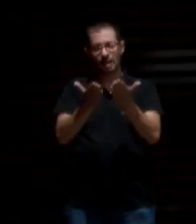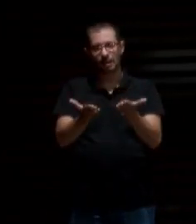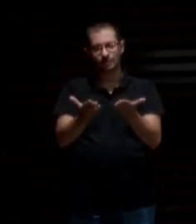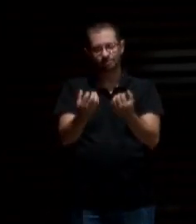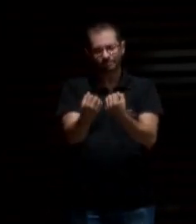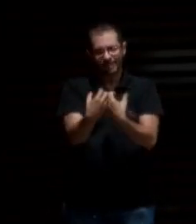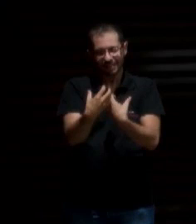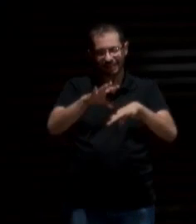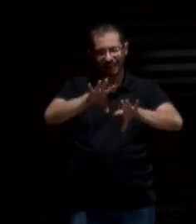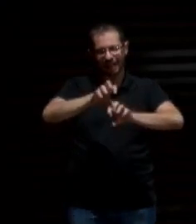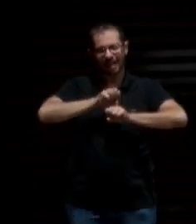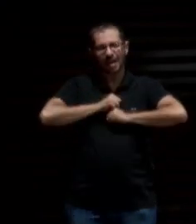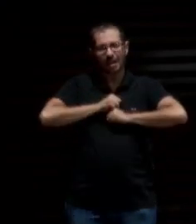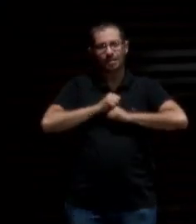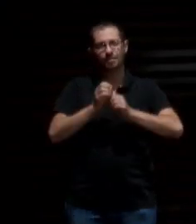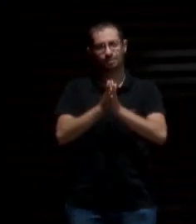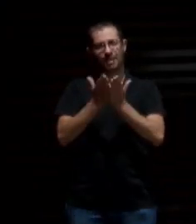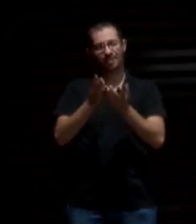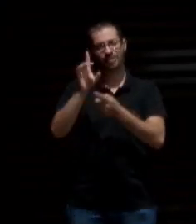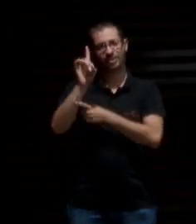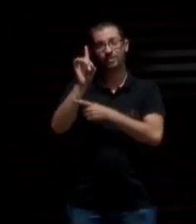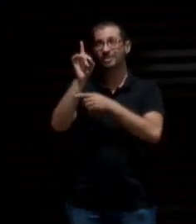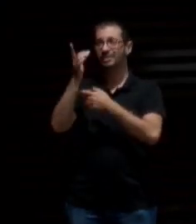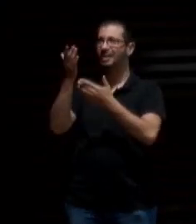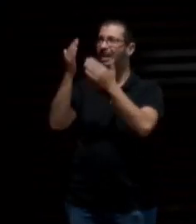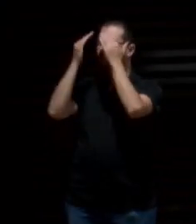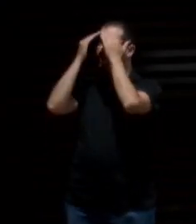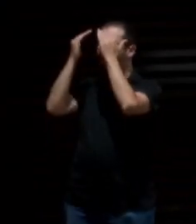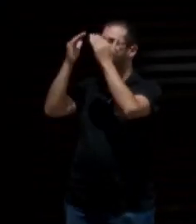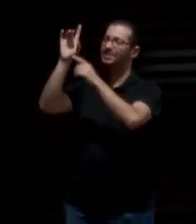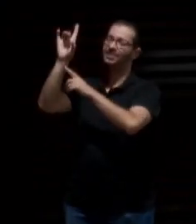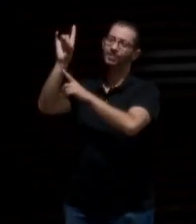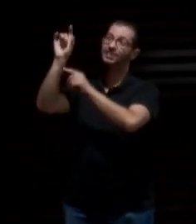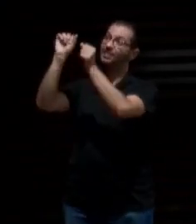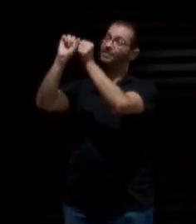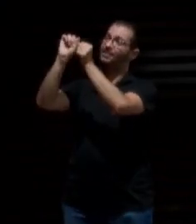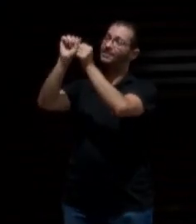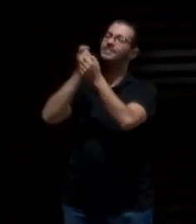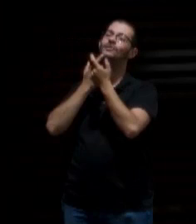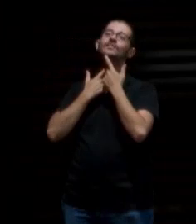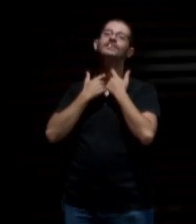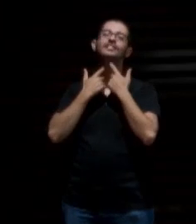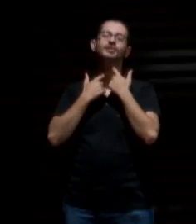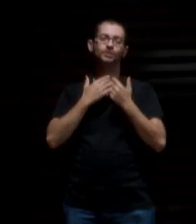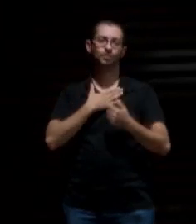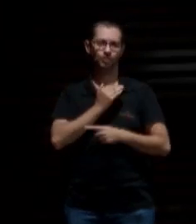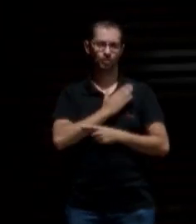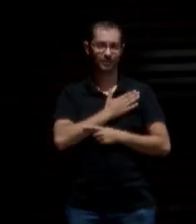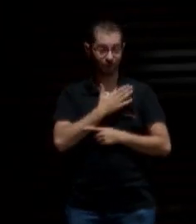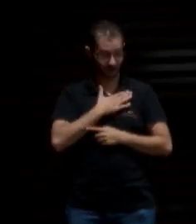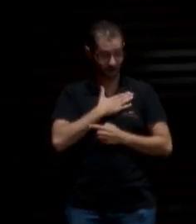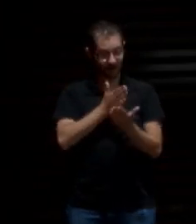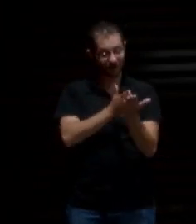Agrada-te do Senhor e Ele satisfará os desejos do teu coração. Entrega o teu caminho ao Senhor,